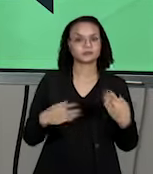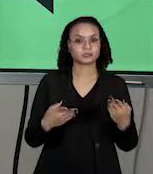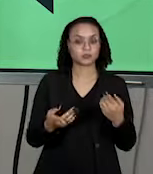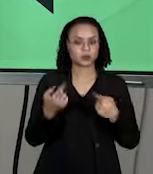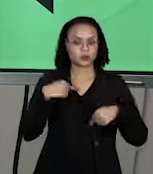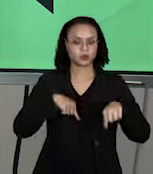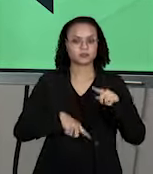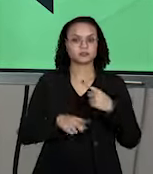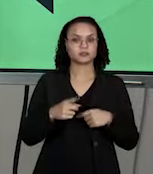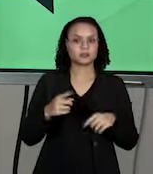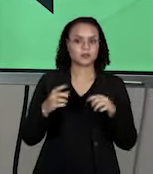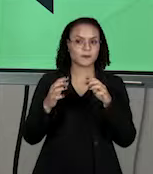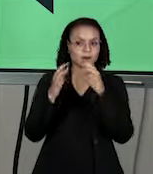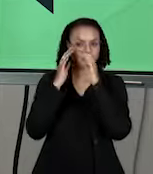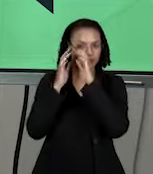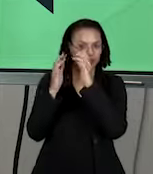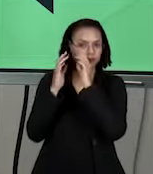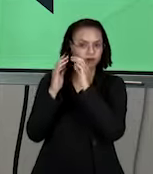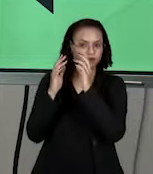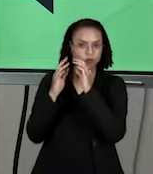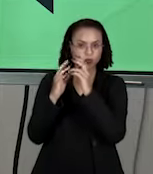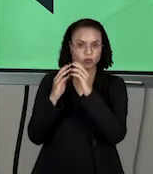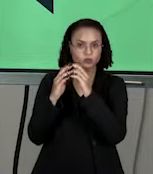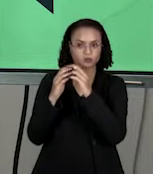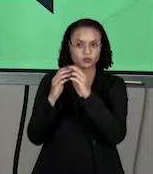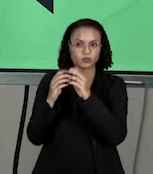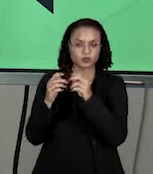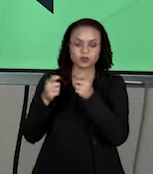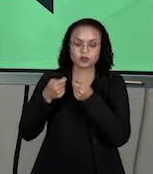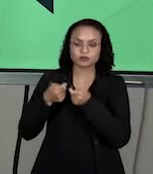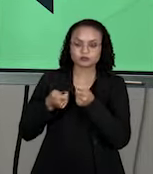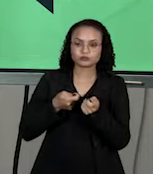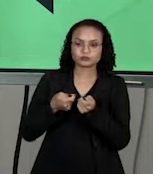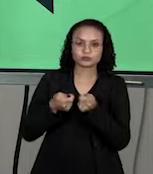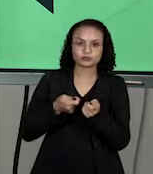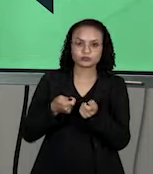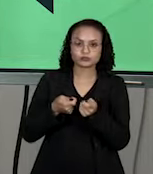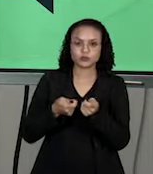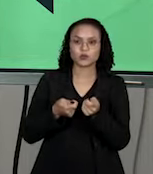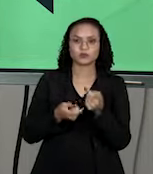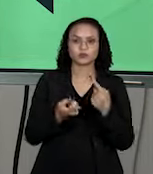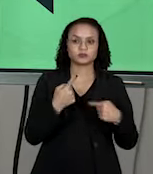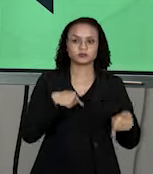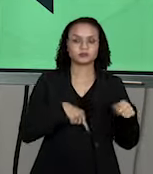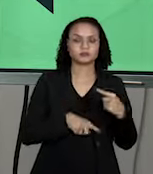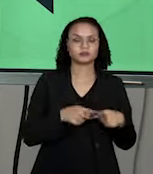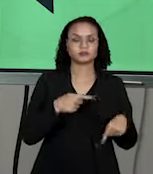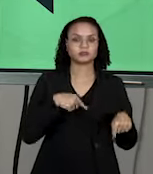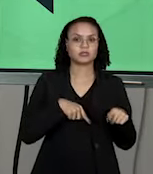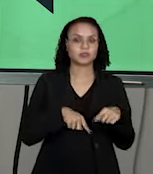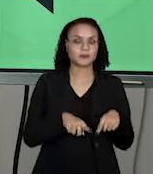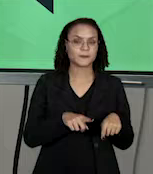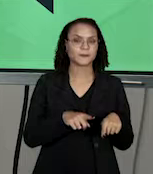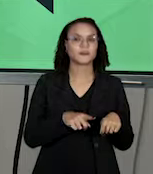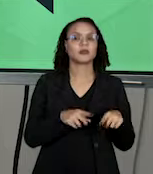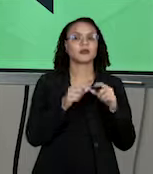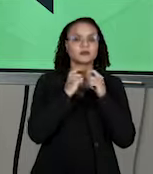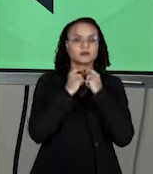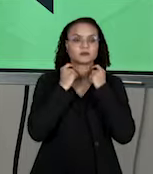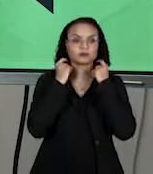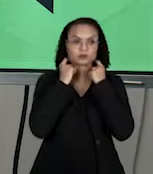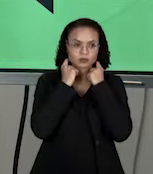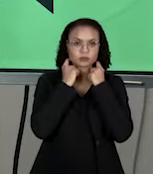sistema endócrino e ele também promove a ação. Enquanto o sistema endócrino produz os hormônios, né,